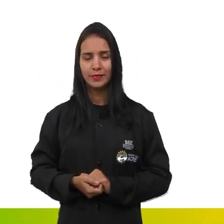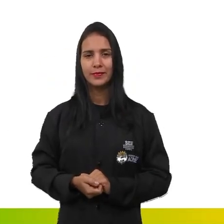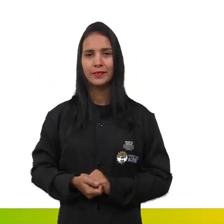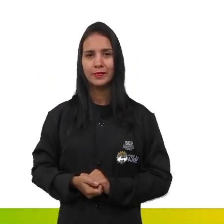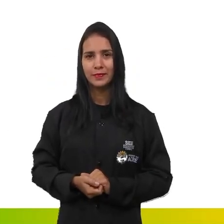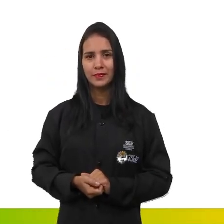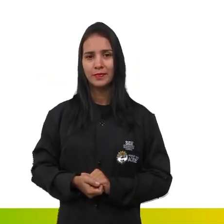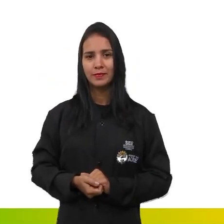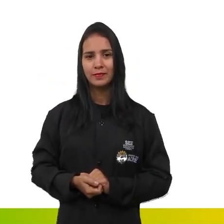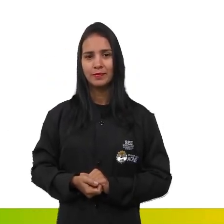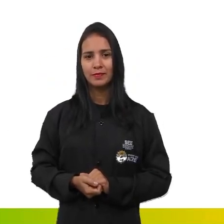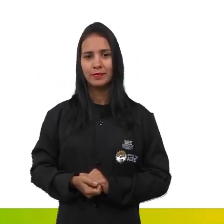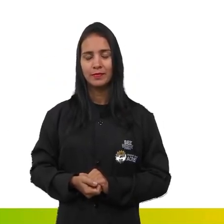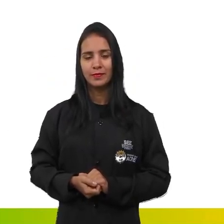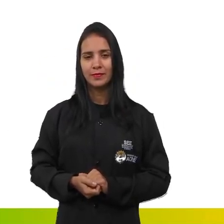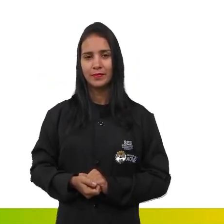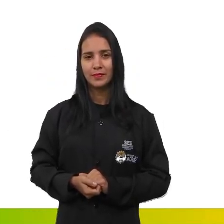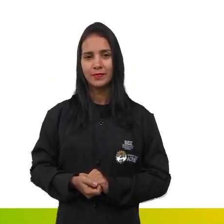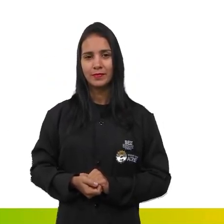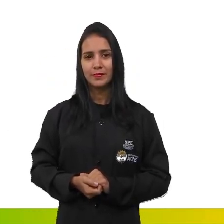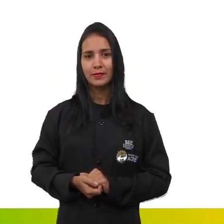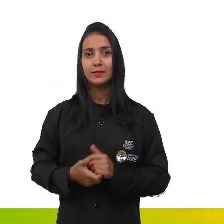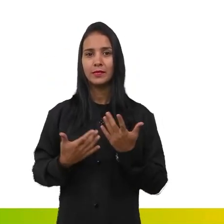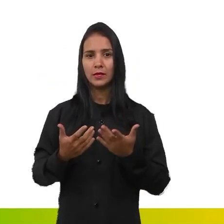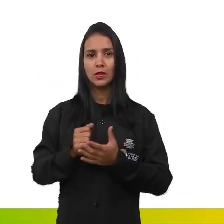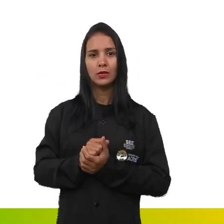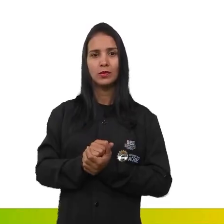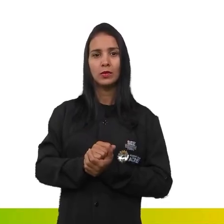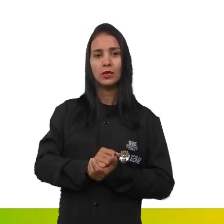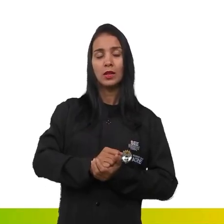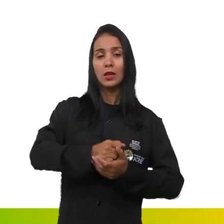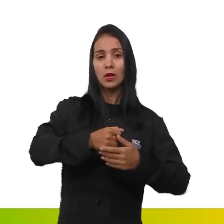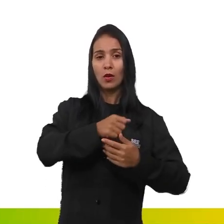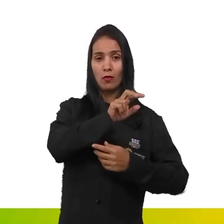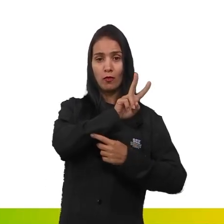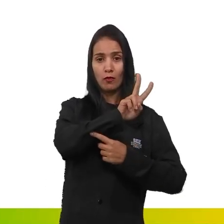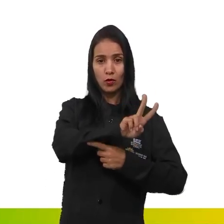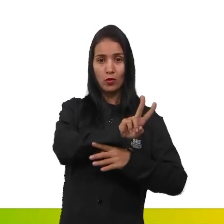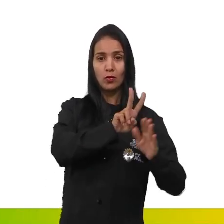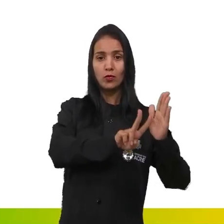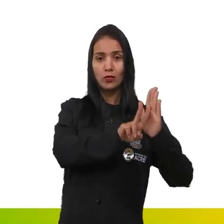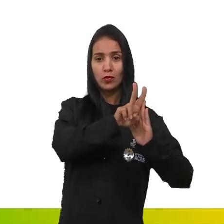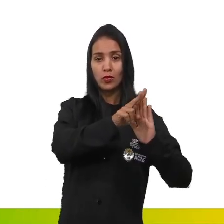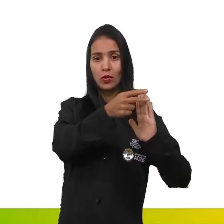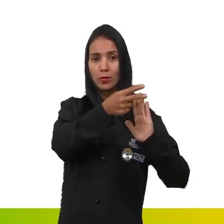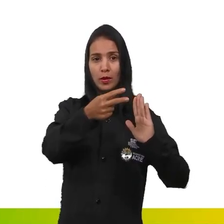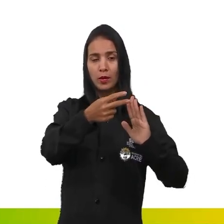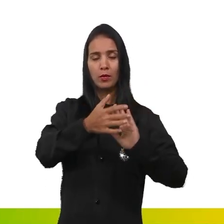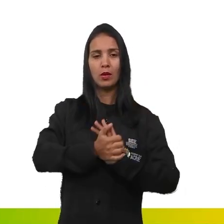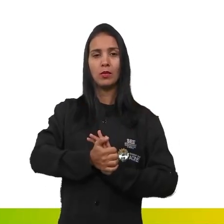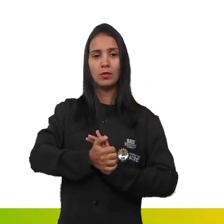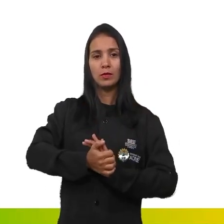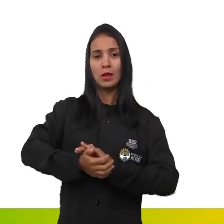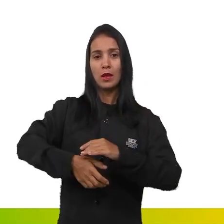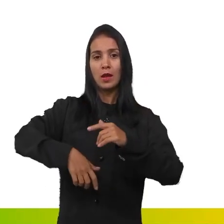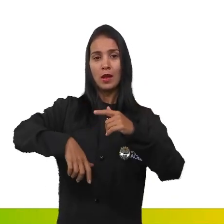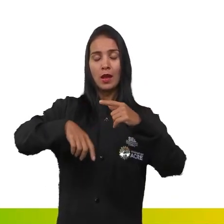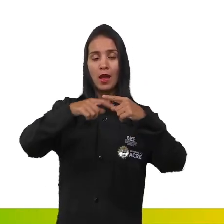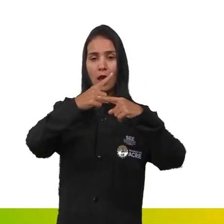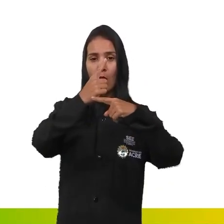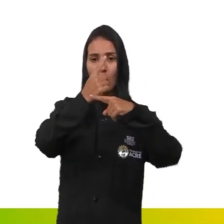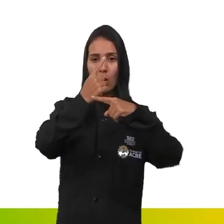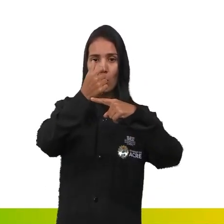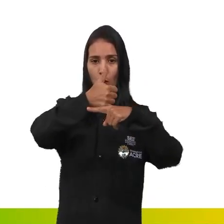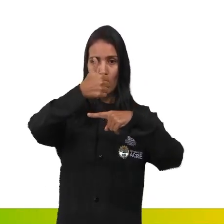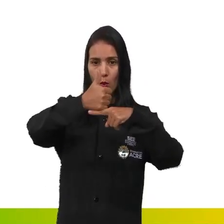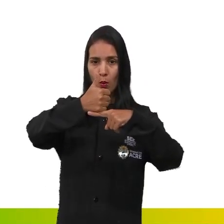1/3 de πr ao quadrado vezes h, que h é a altura. Lembrando que o